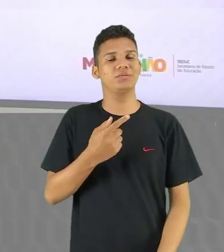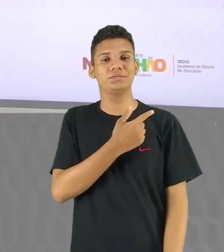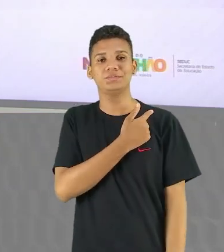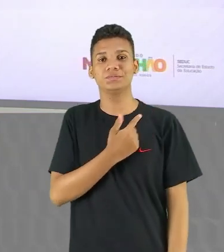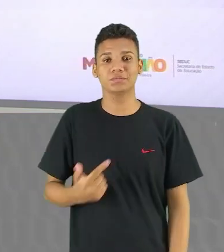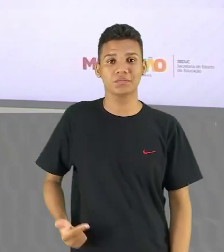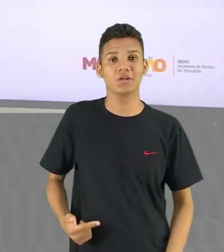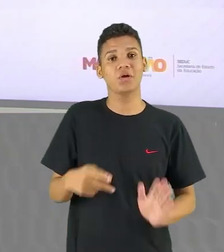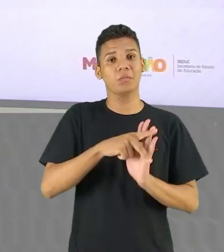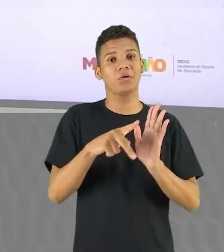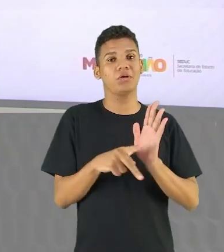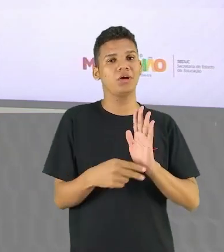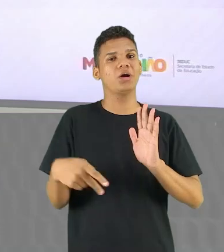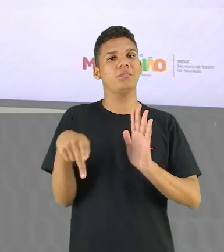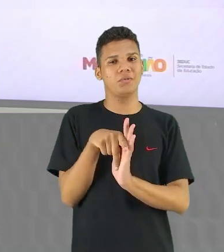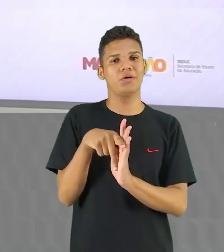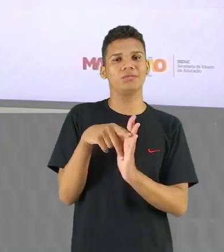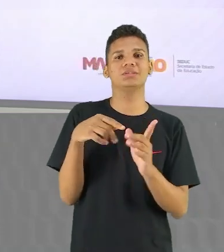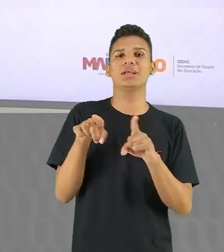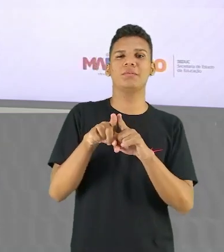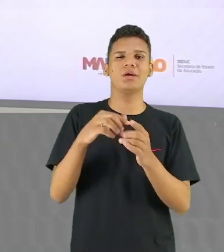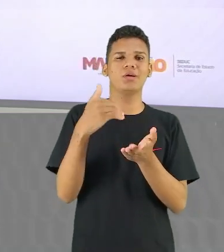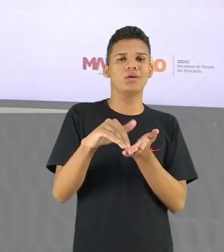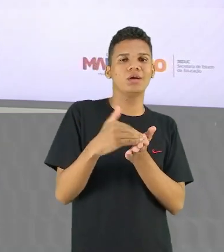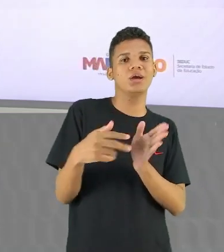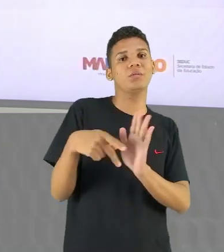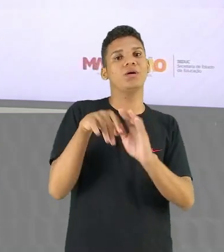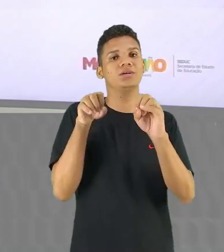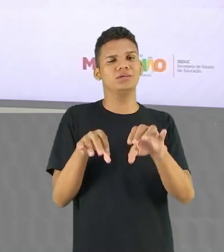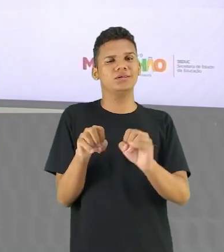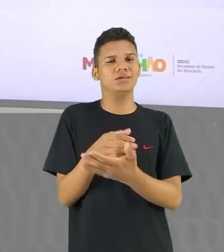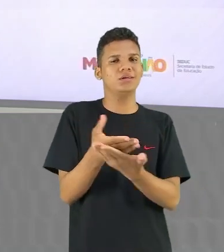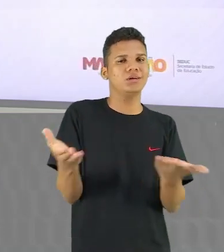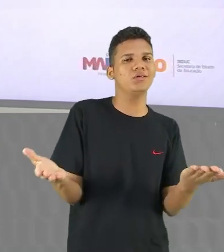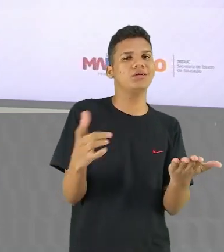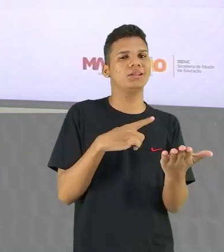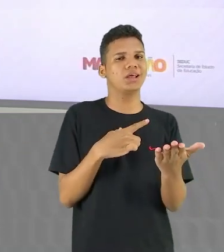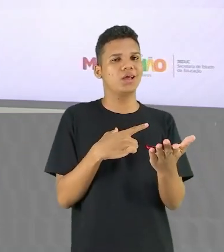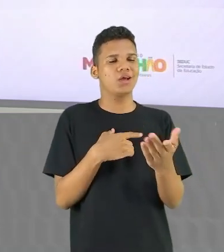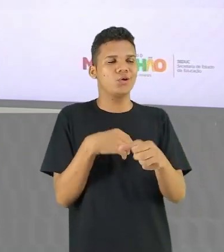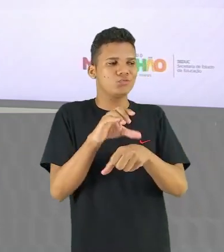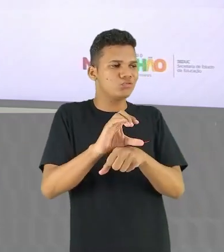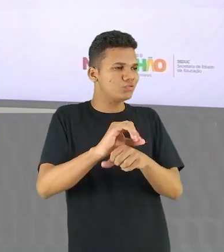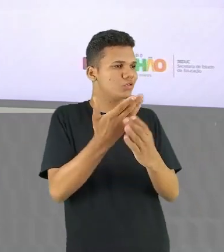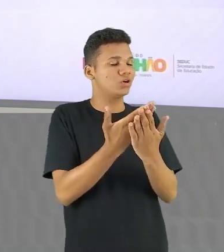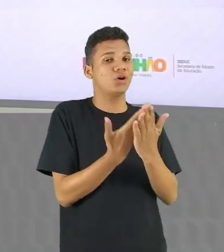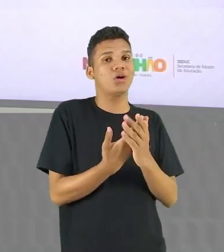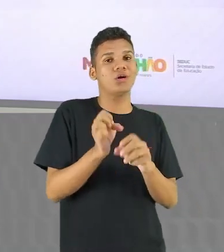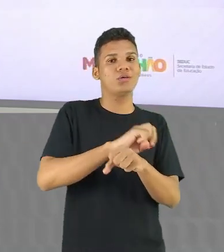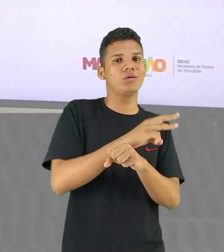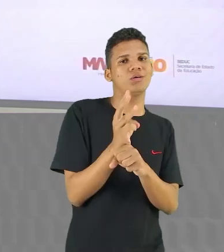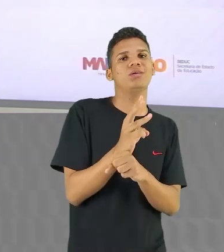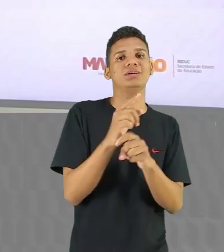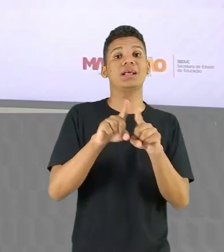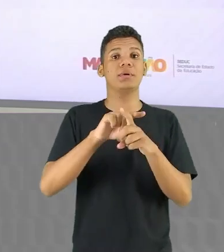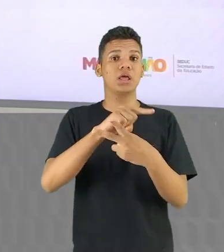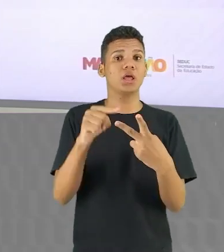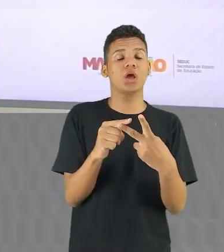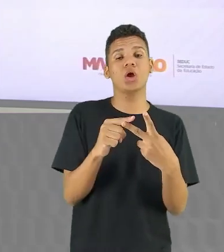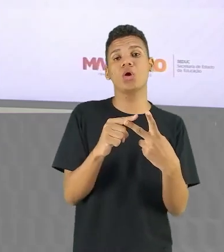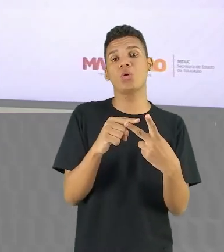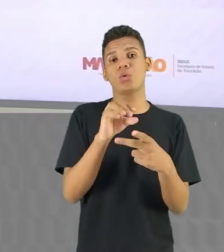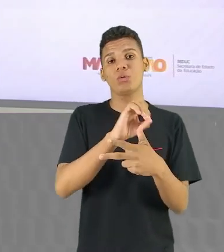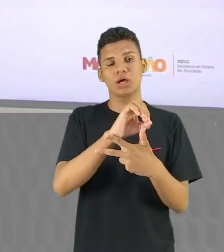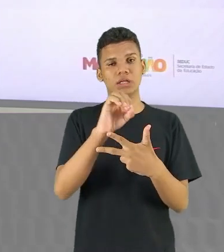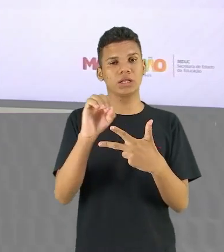Maranhão, através da Secretaria de Estado de Educação, oferecendo para vocês o preparatório para o PAS, o EMA e para o Enem. Pessoal,